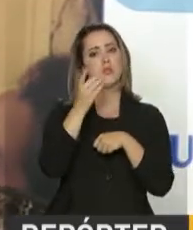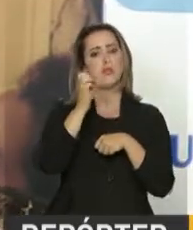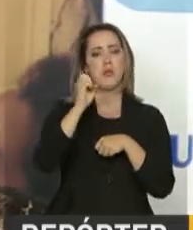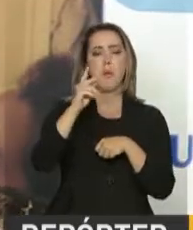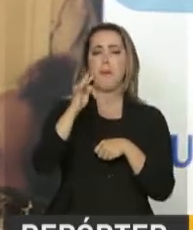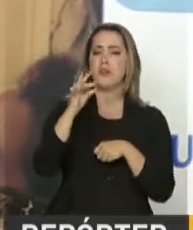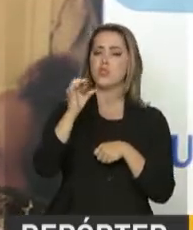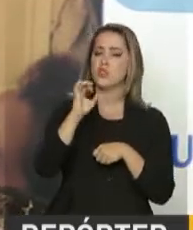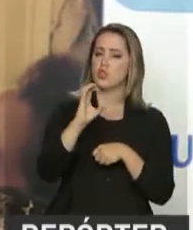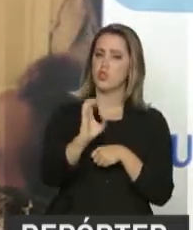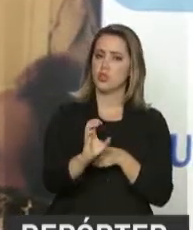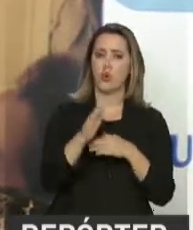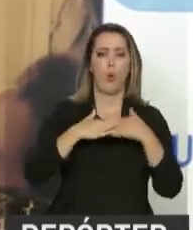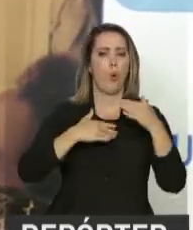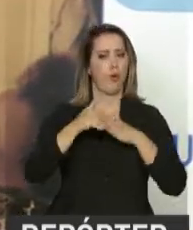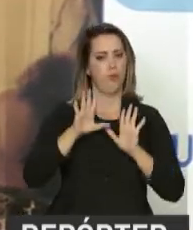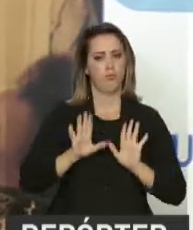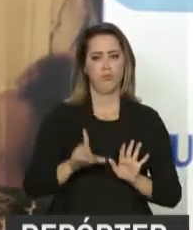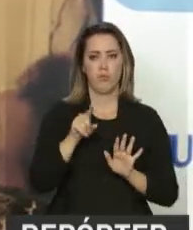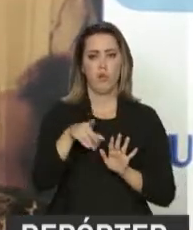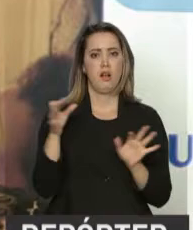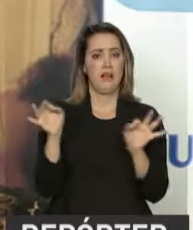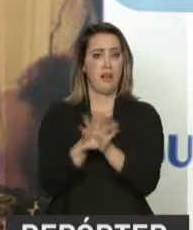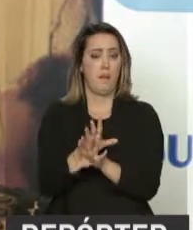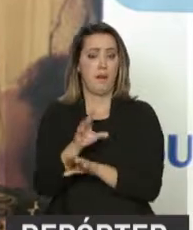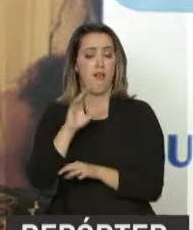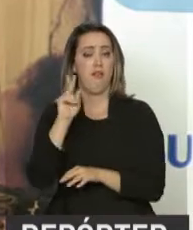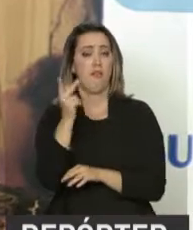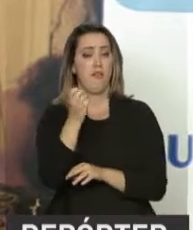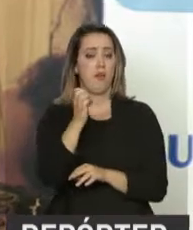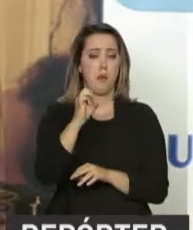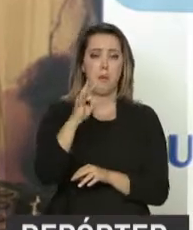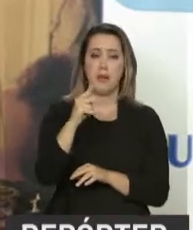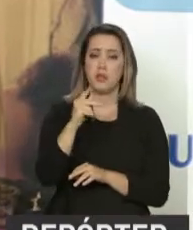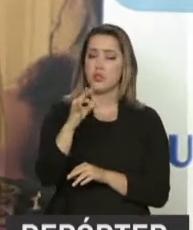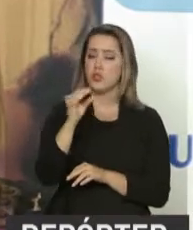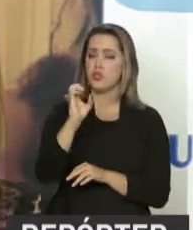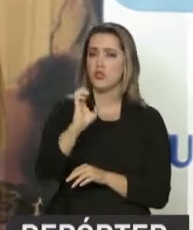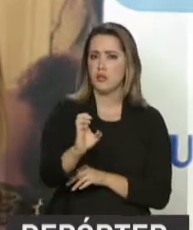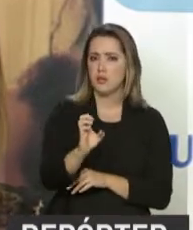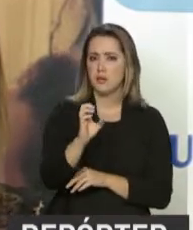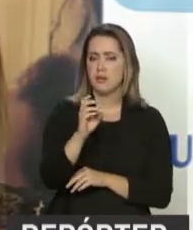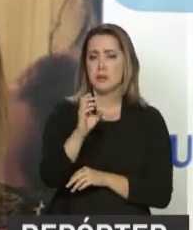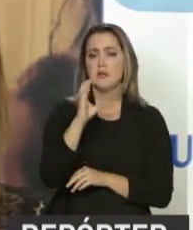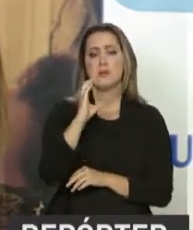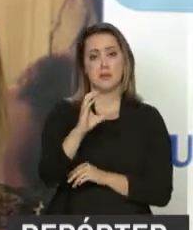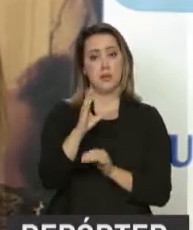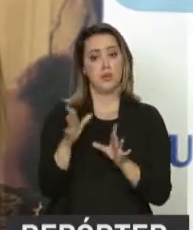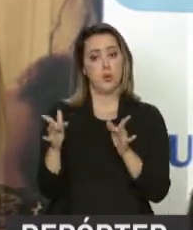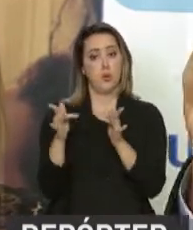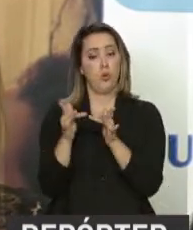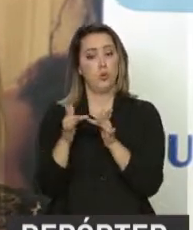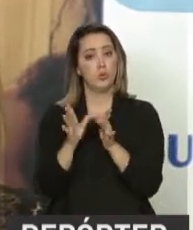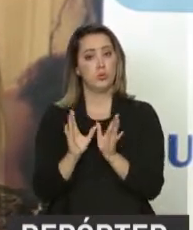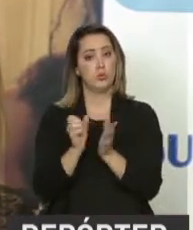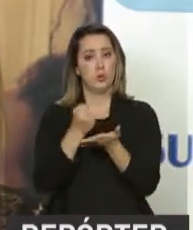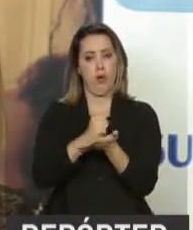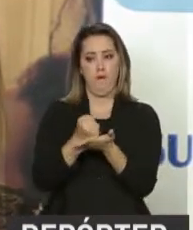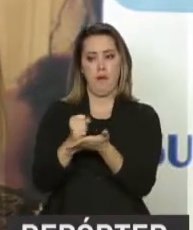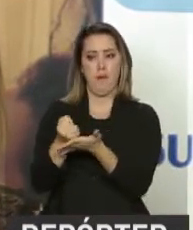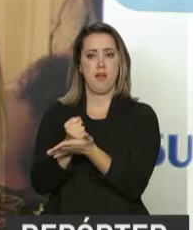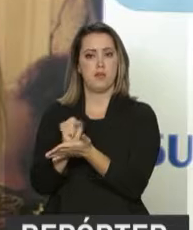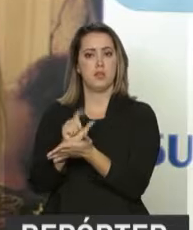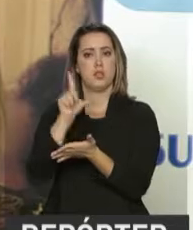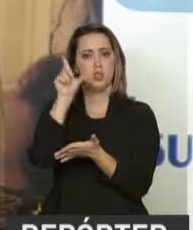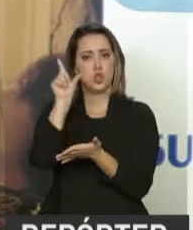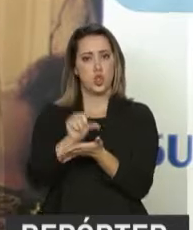delas. Então, o nosso objetivo é eliminar a hepatite C e faremos isso em um acordo com a indústria farmacêutica, que reduziu os preços